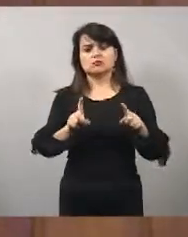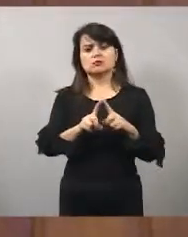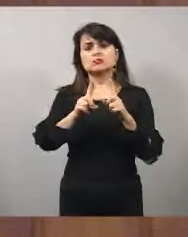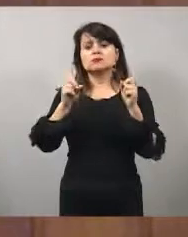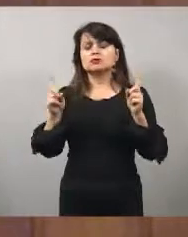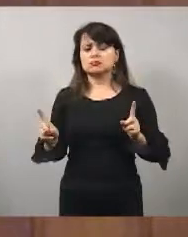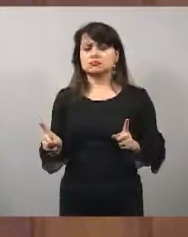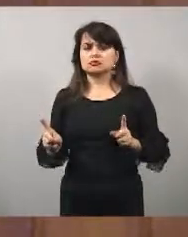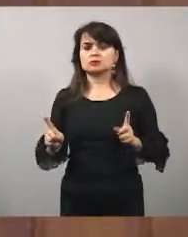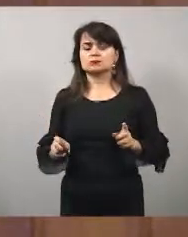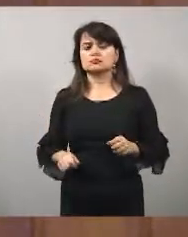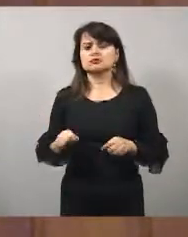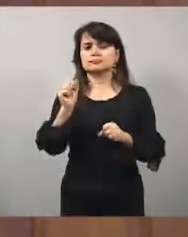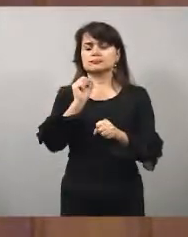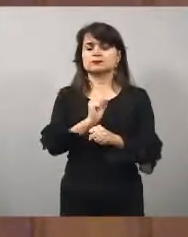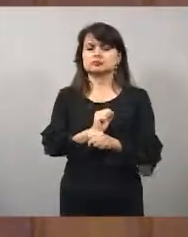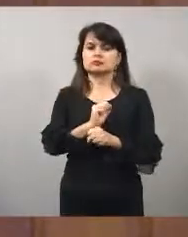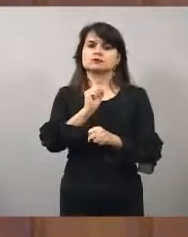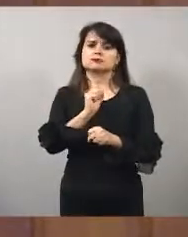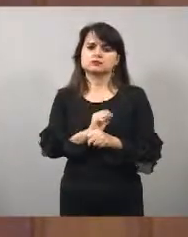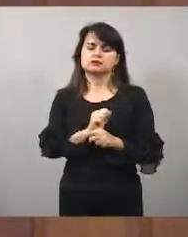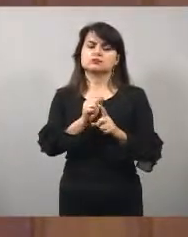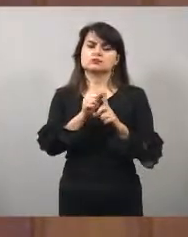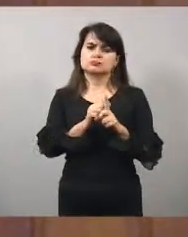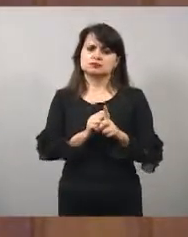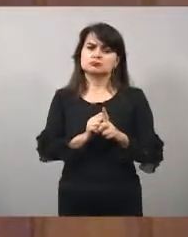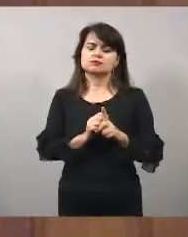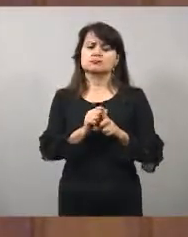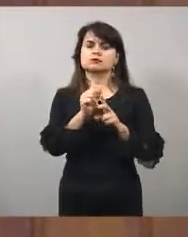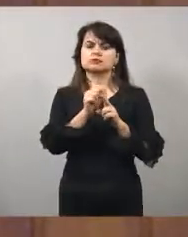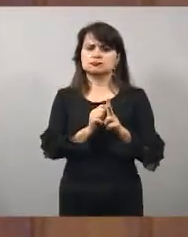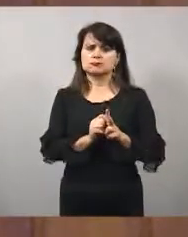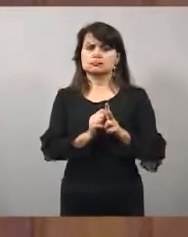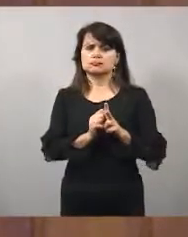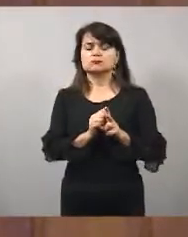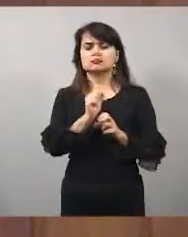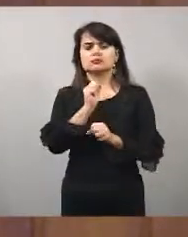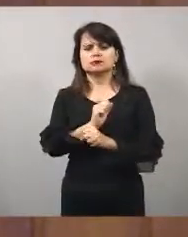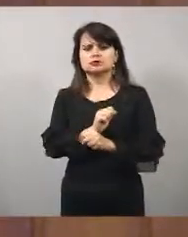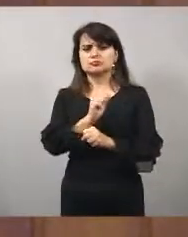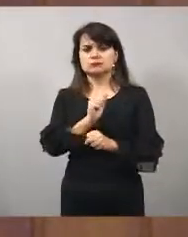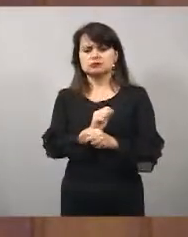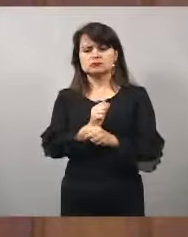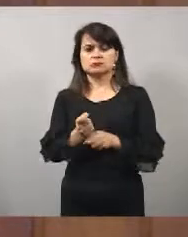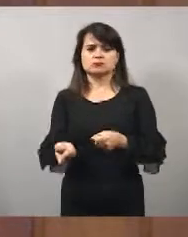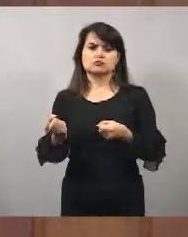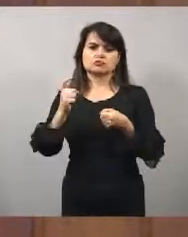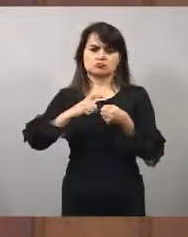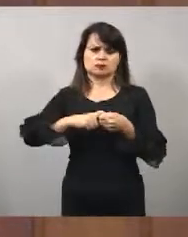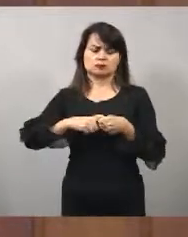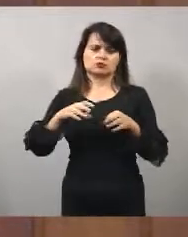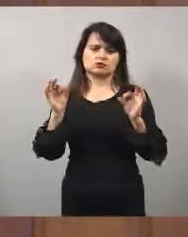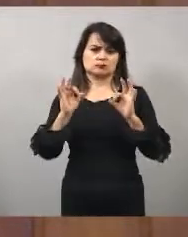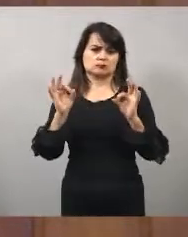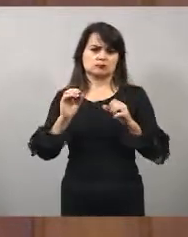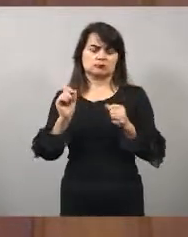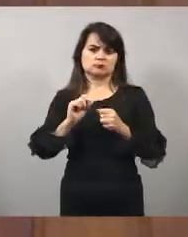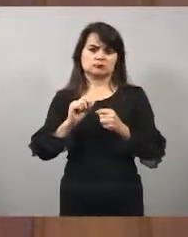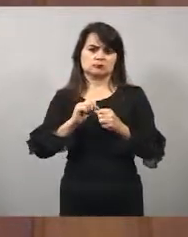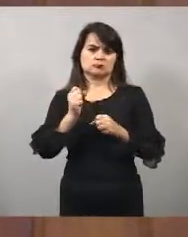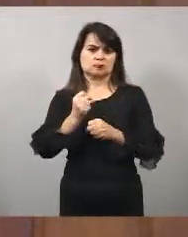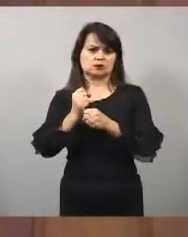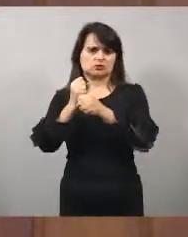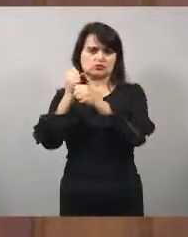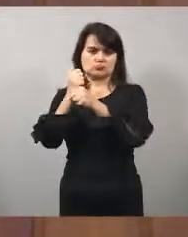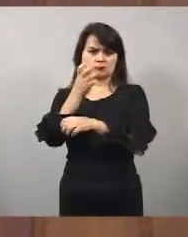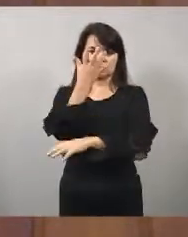viu que não foram retomadas. Então, assim, eu venho pedir em nome da população daquele local, não só do